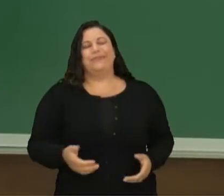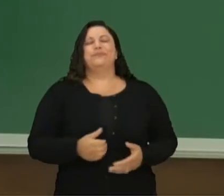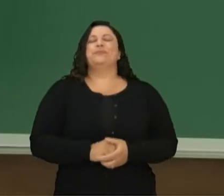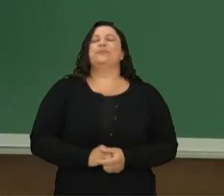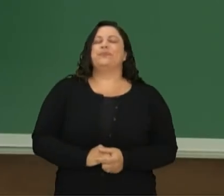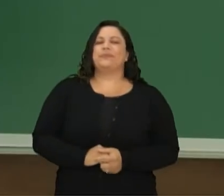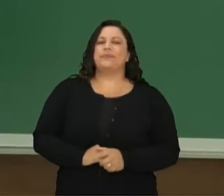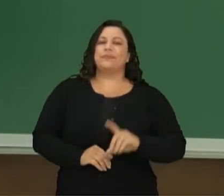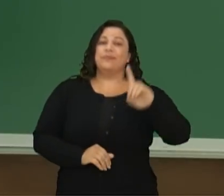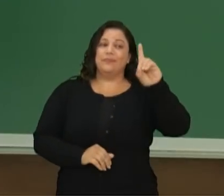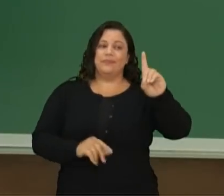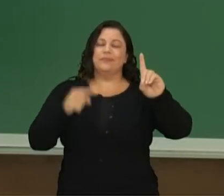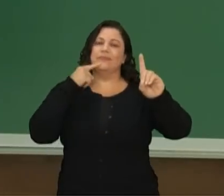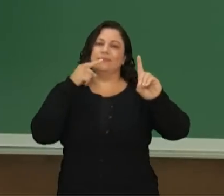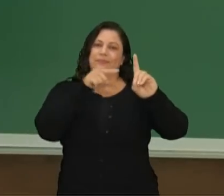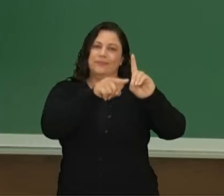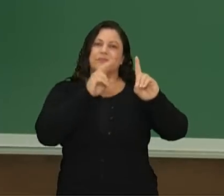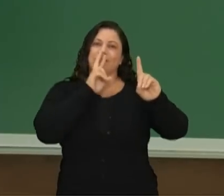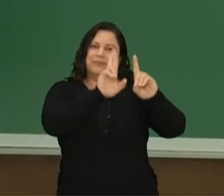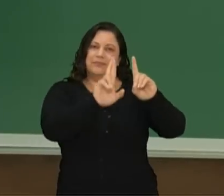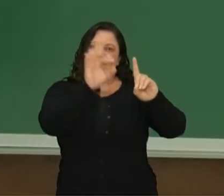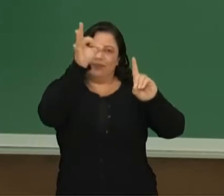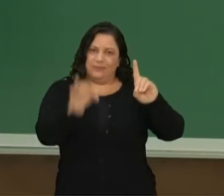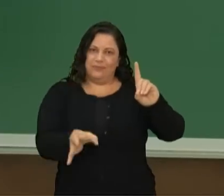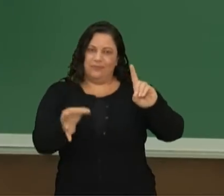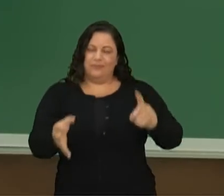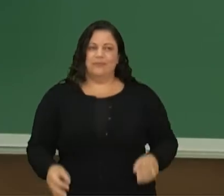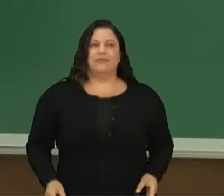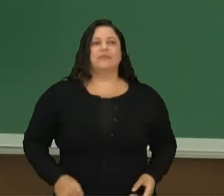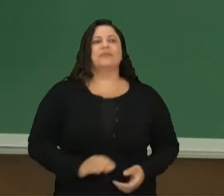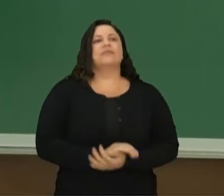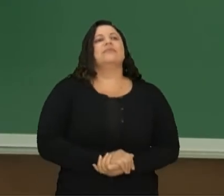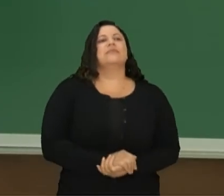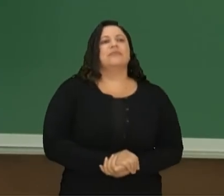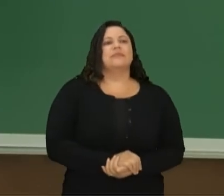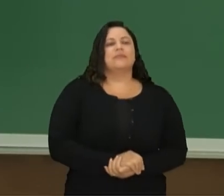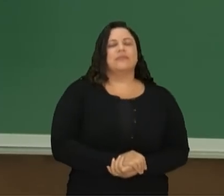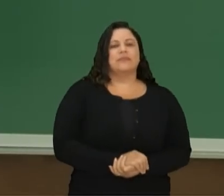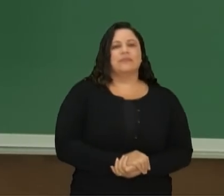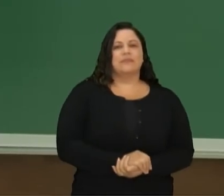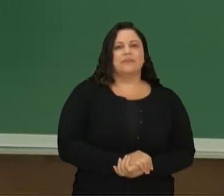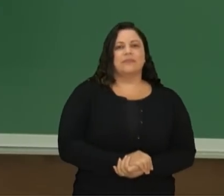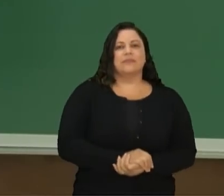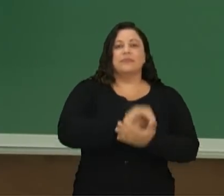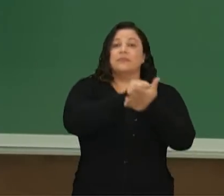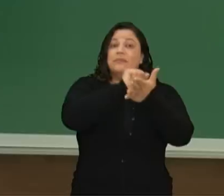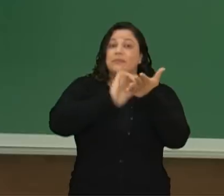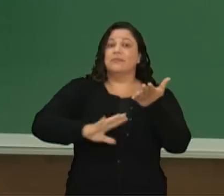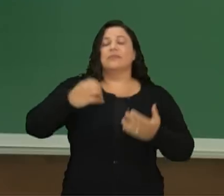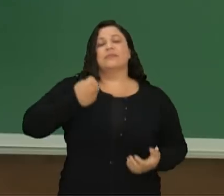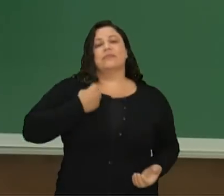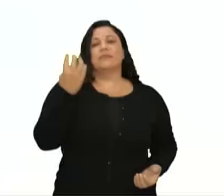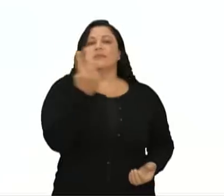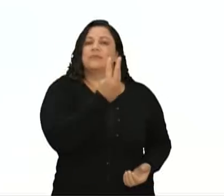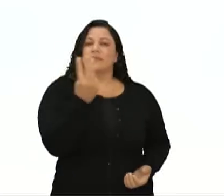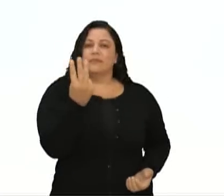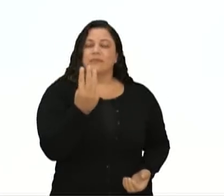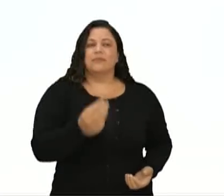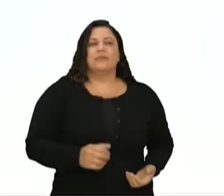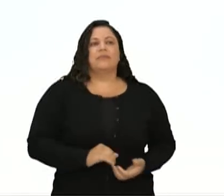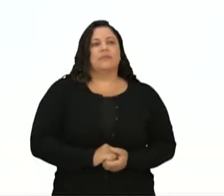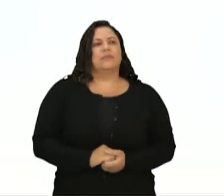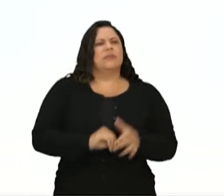correta, a letra correta é a letra D, não é mesmo? Agora o exercício número 3.